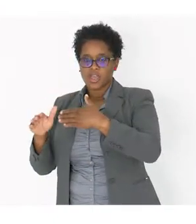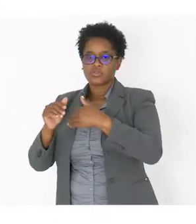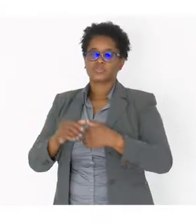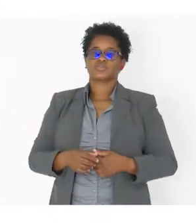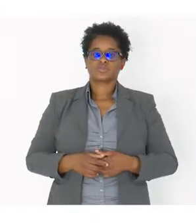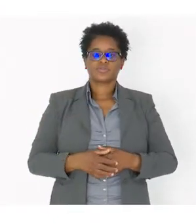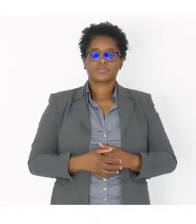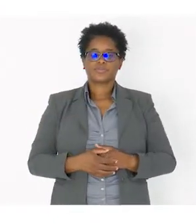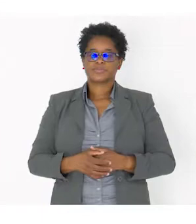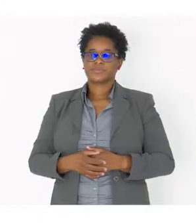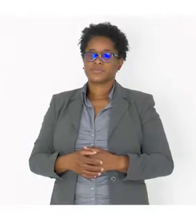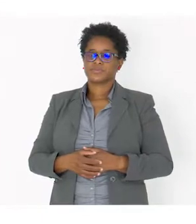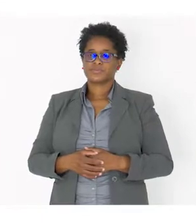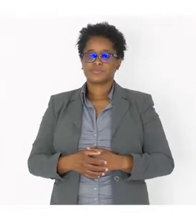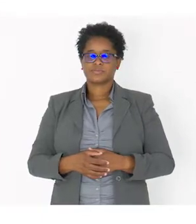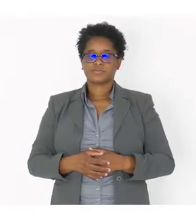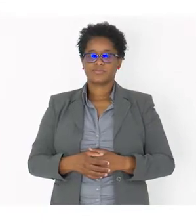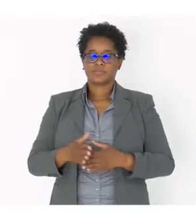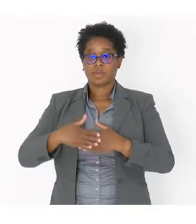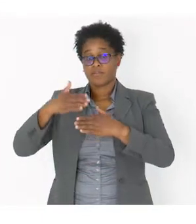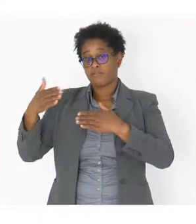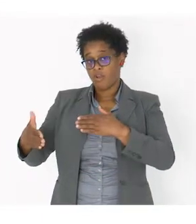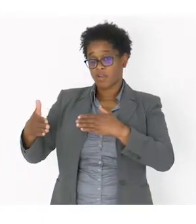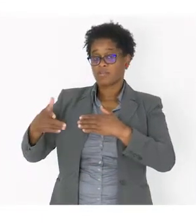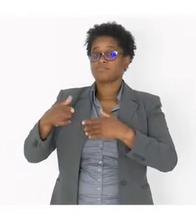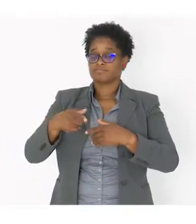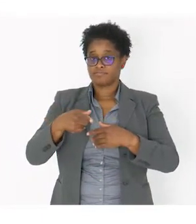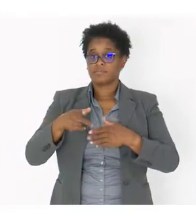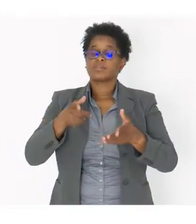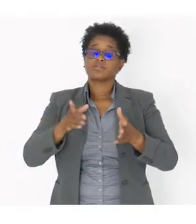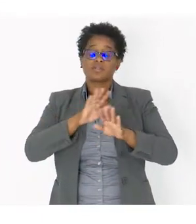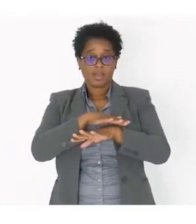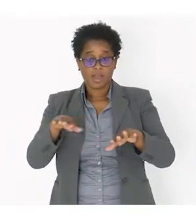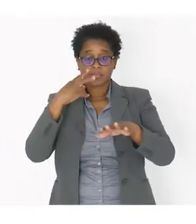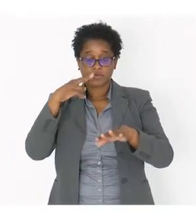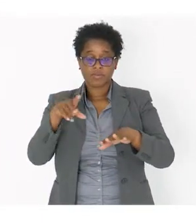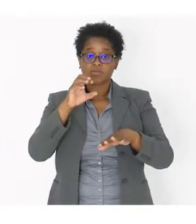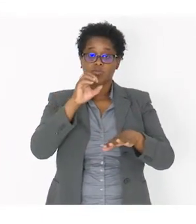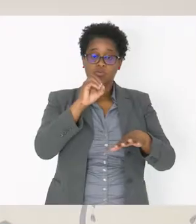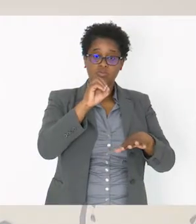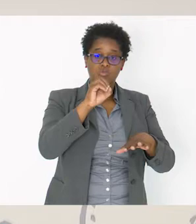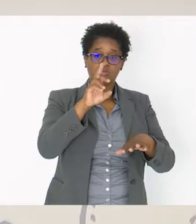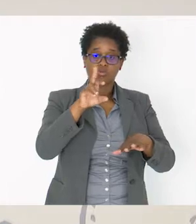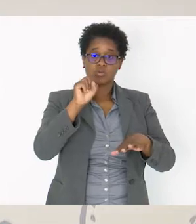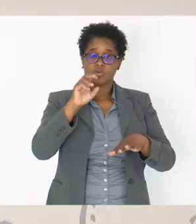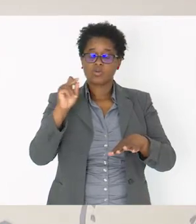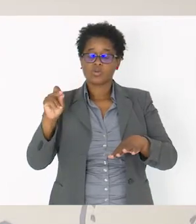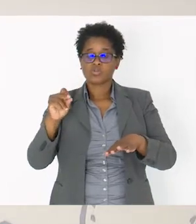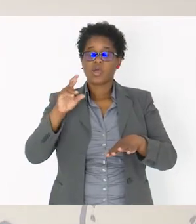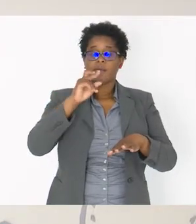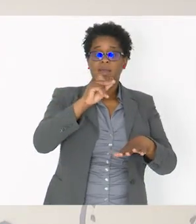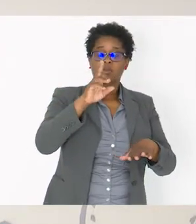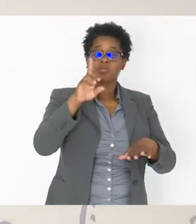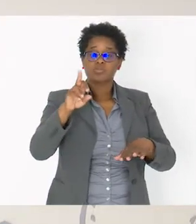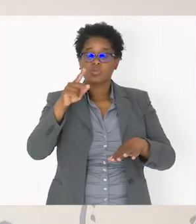externos. Certo? Já acabamos de ver os órgãos do aparelho